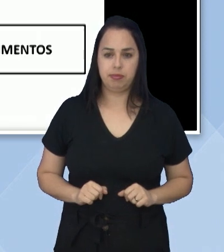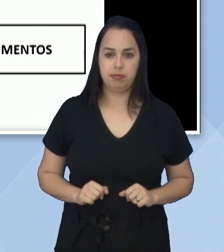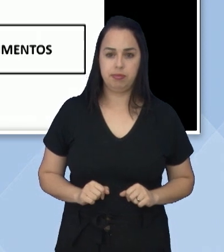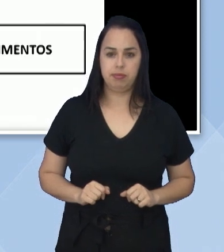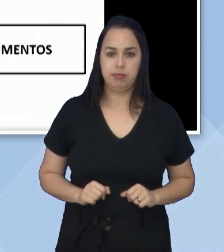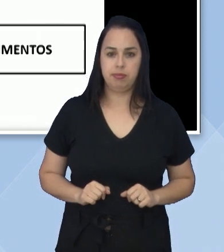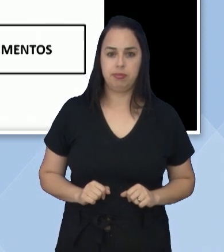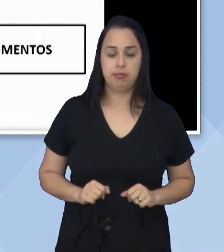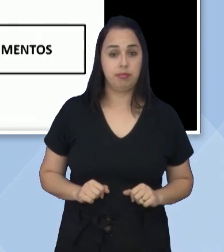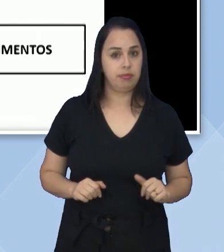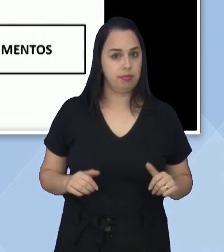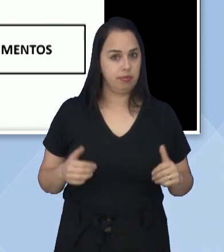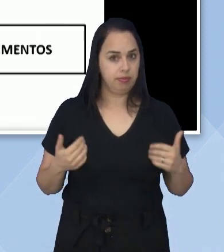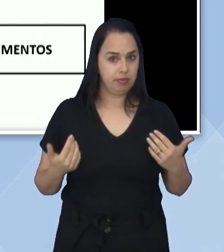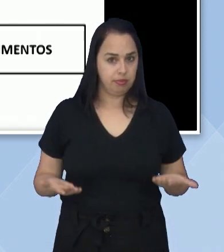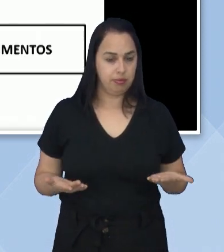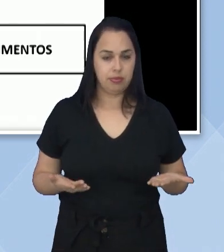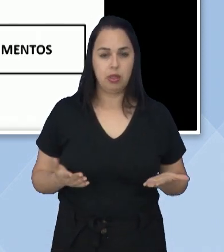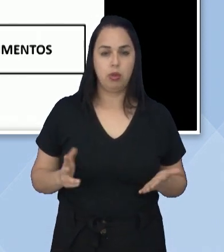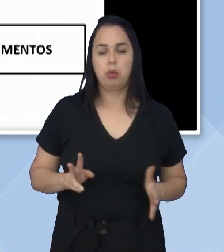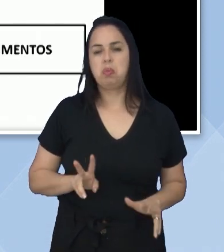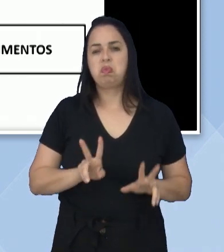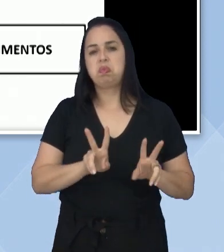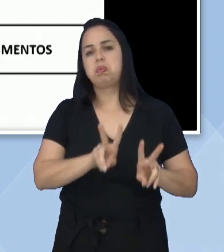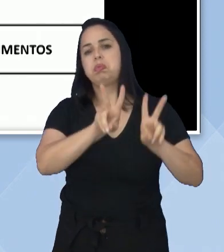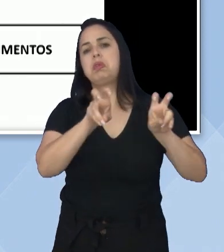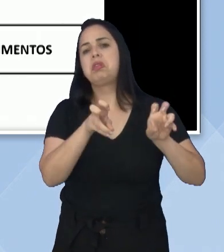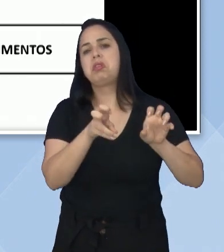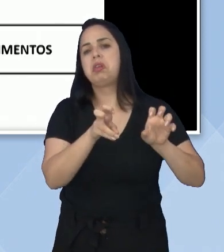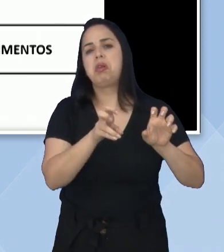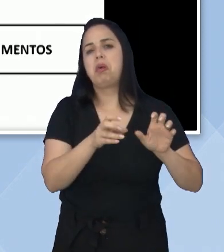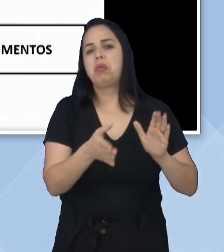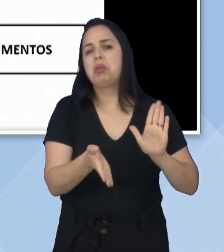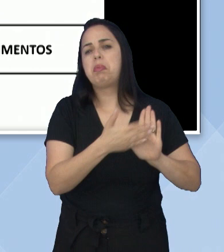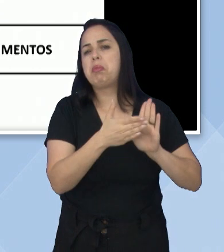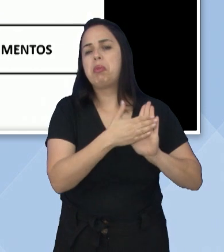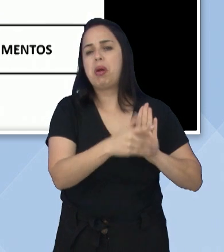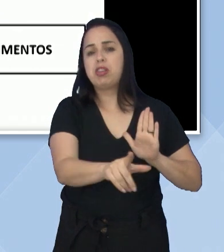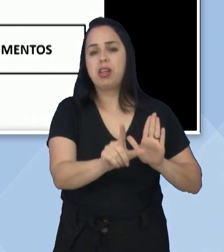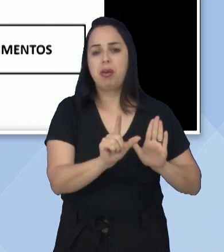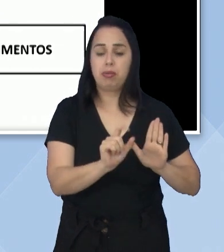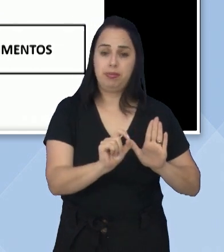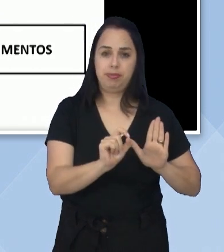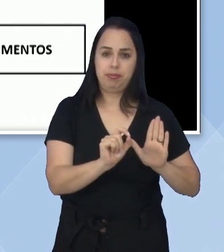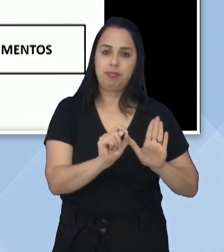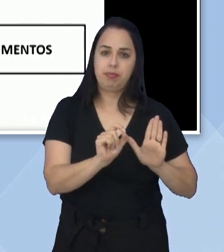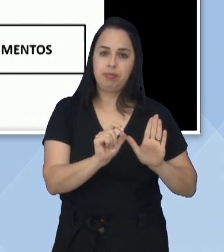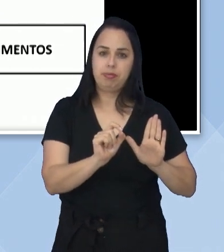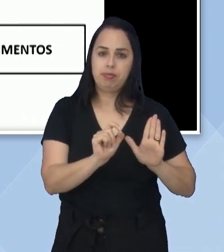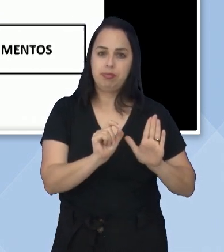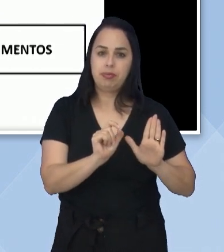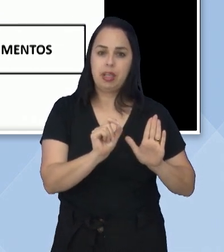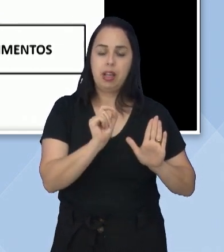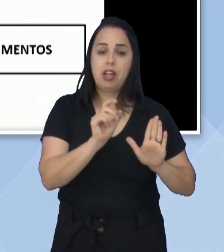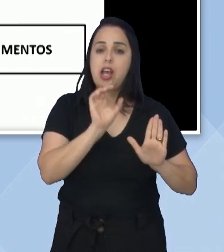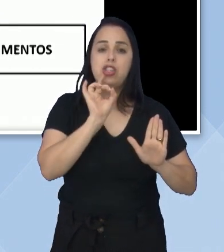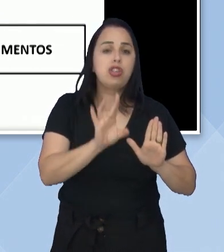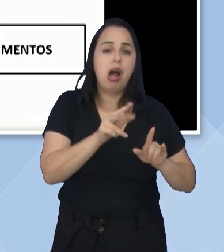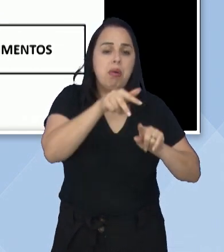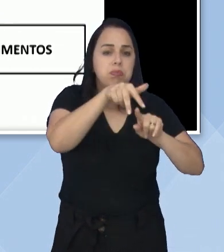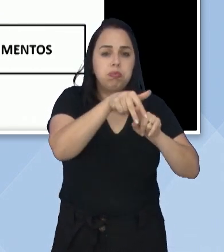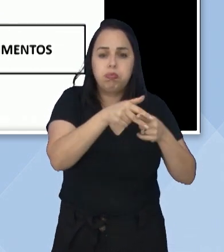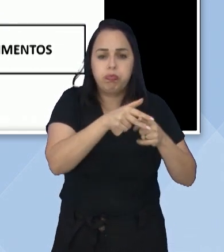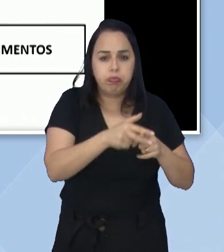bom então o que que se trata desta lei né dessa proposta é na verdade nós estamos buscando somente aperfeiçoar alguns